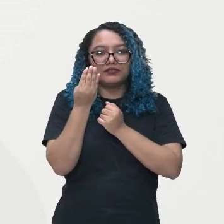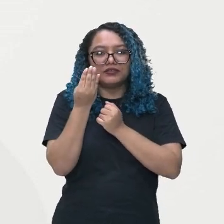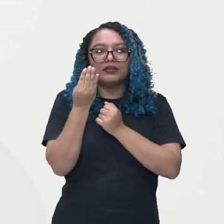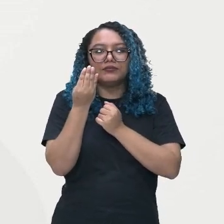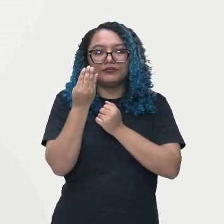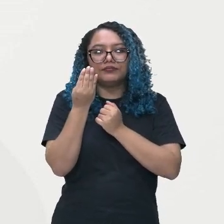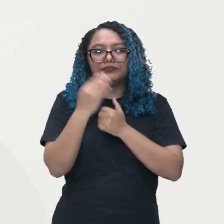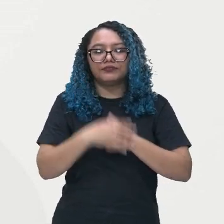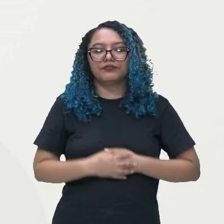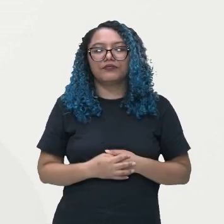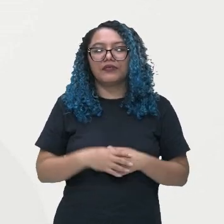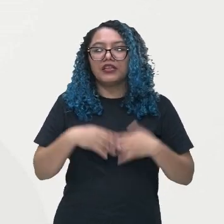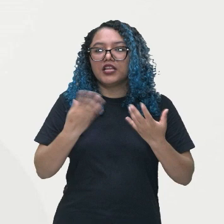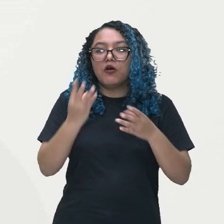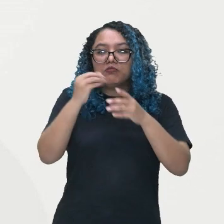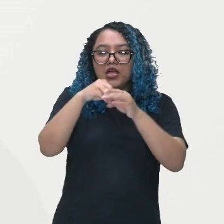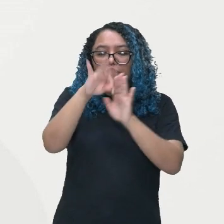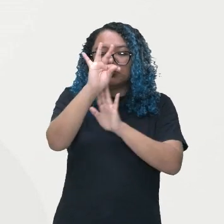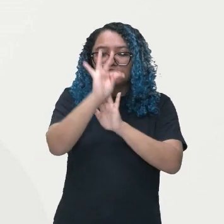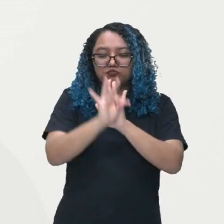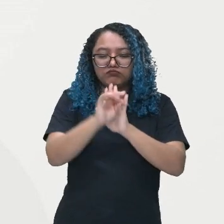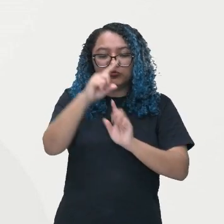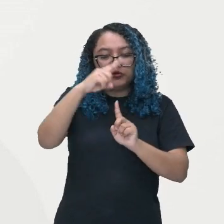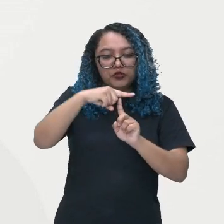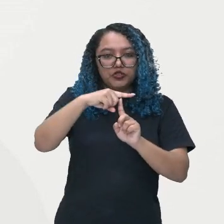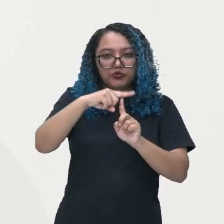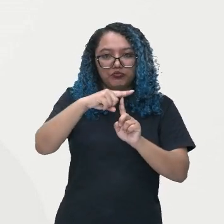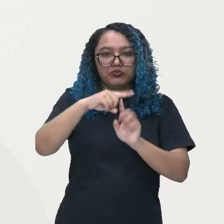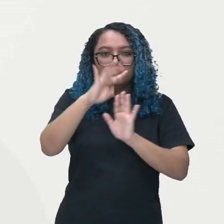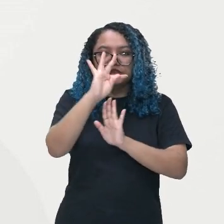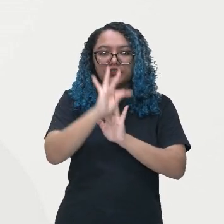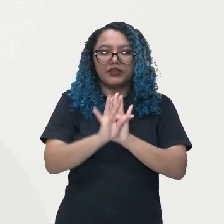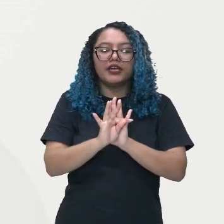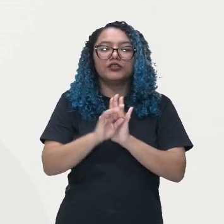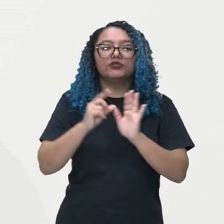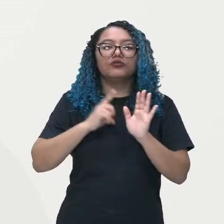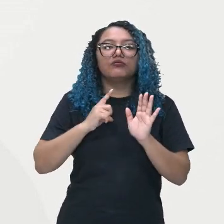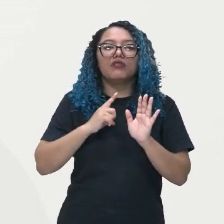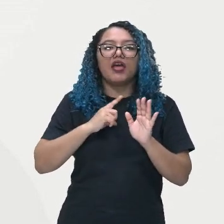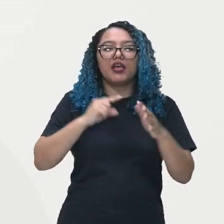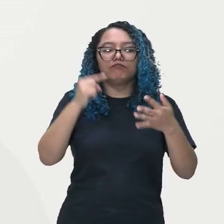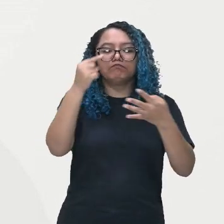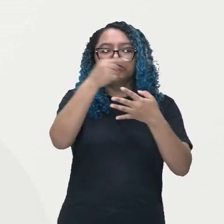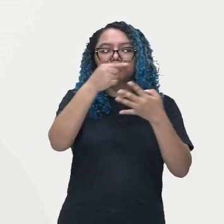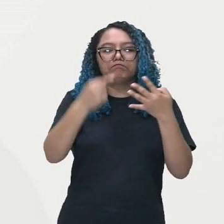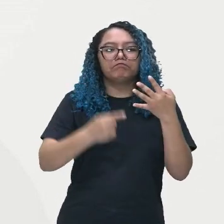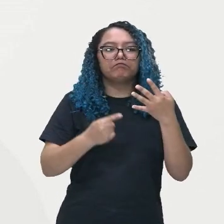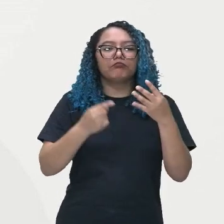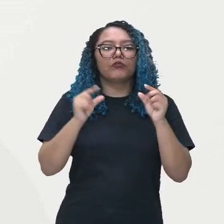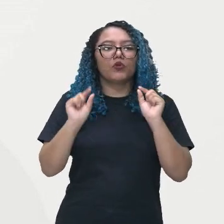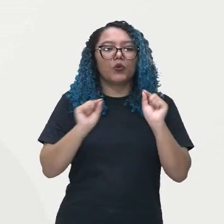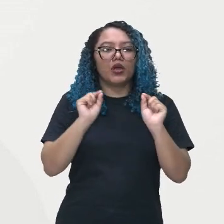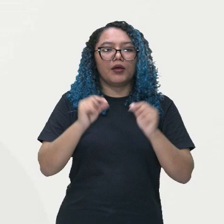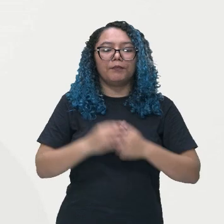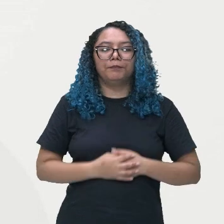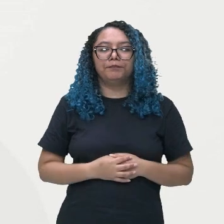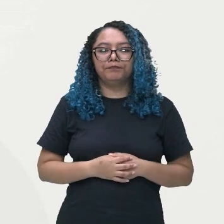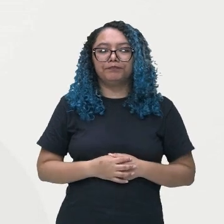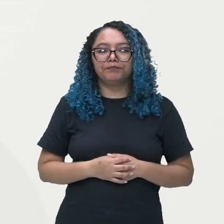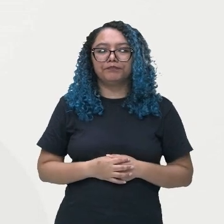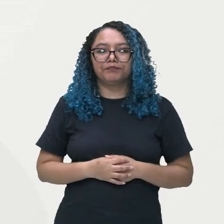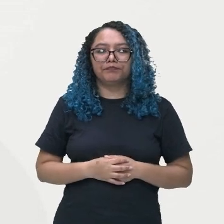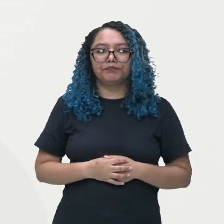desse tipo de texto temos, né? Então, bem importante. O que são os elementos estruturais? O